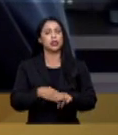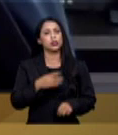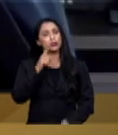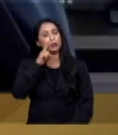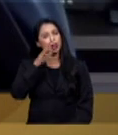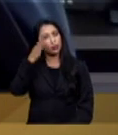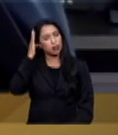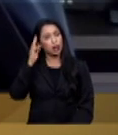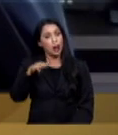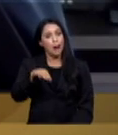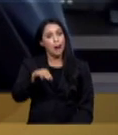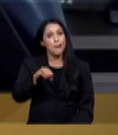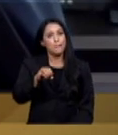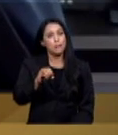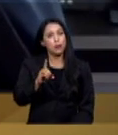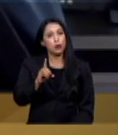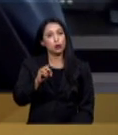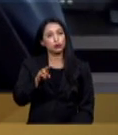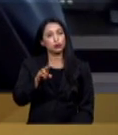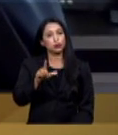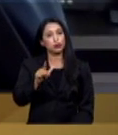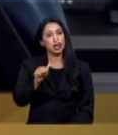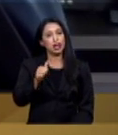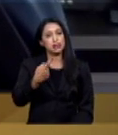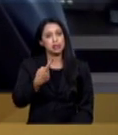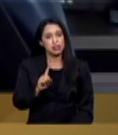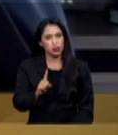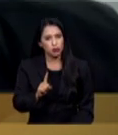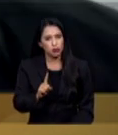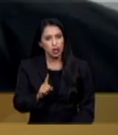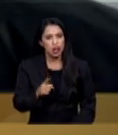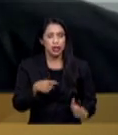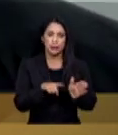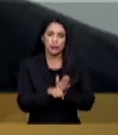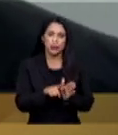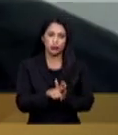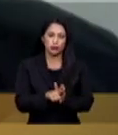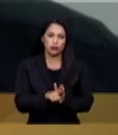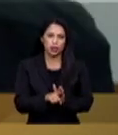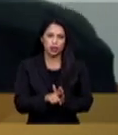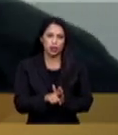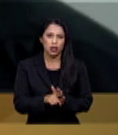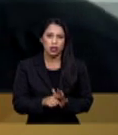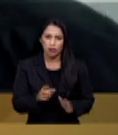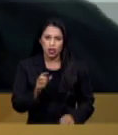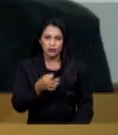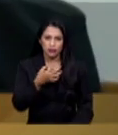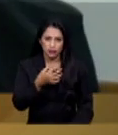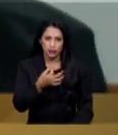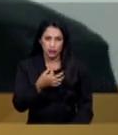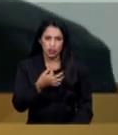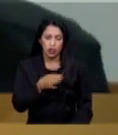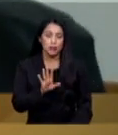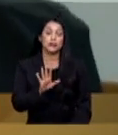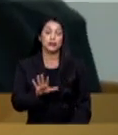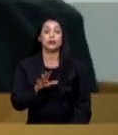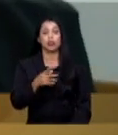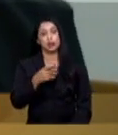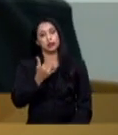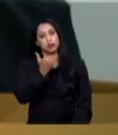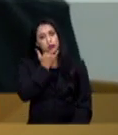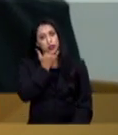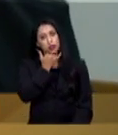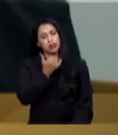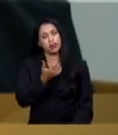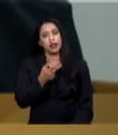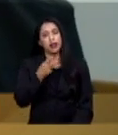modulação. Ministro Cássio, há alguma outra divergência de Vossa Excelência? Ministro Barroso, eu queria apenas aproveitar a oportunidade, Vossa Excelência, pedir uma